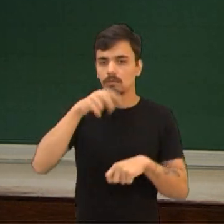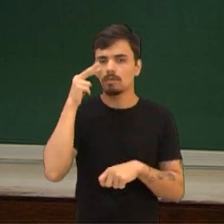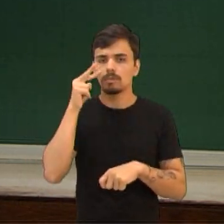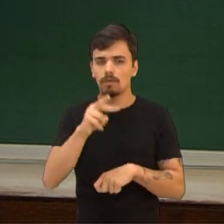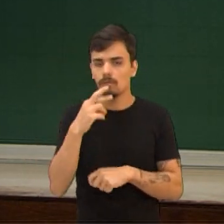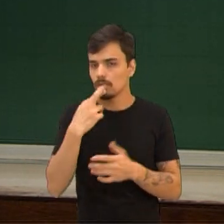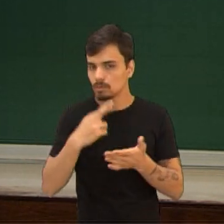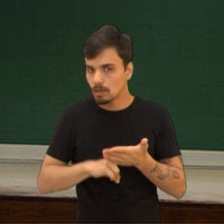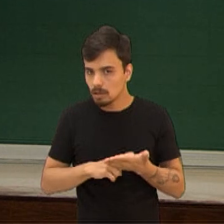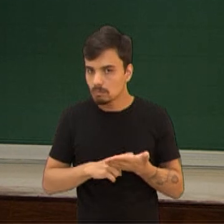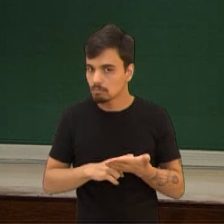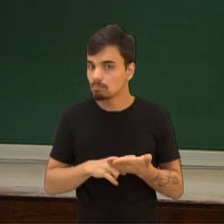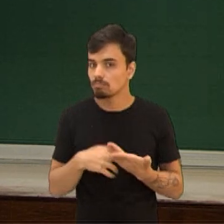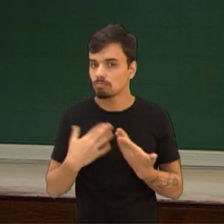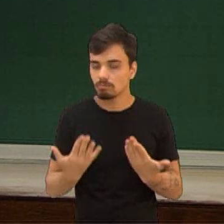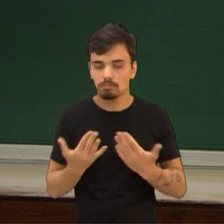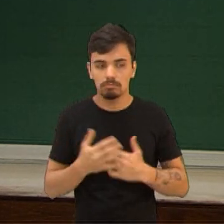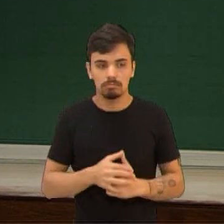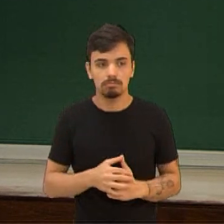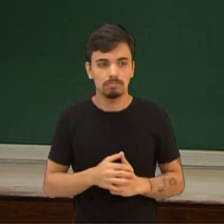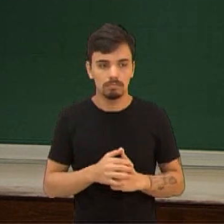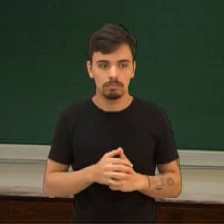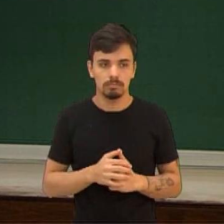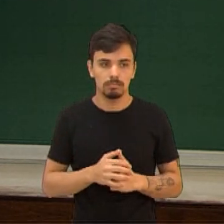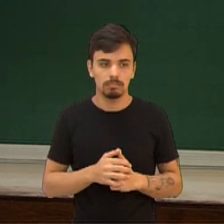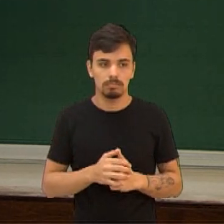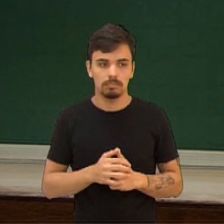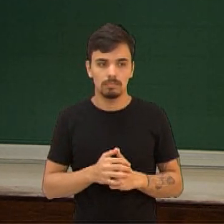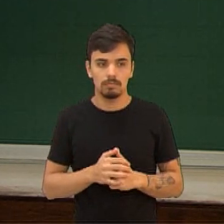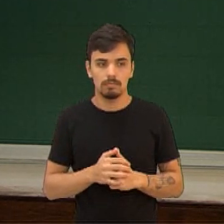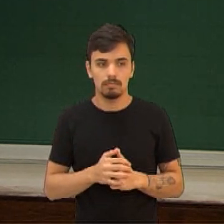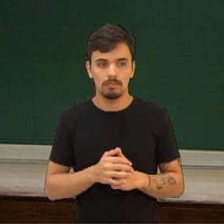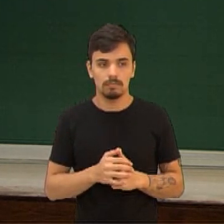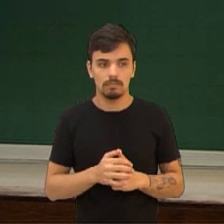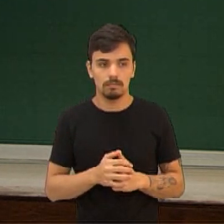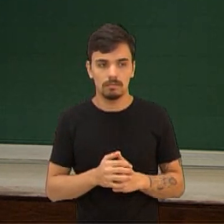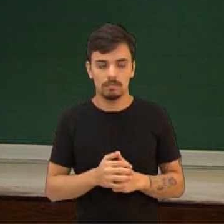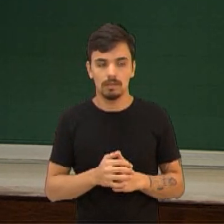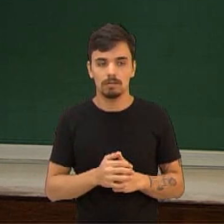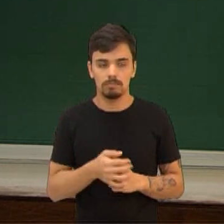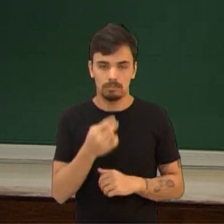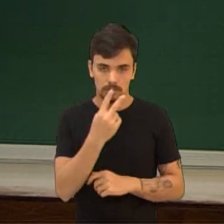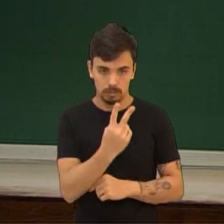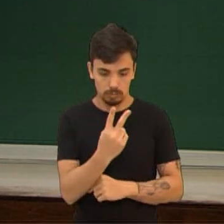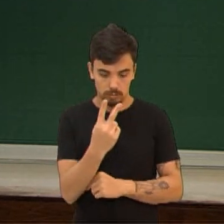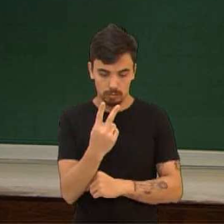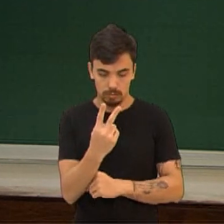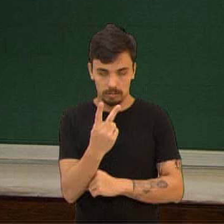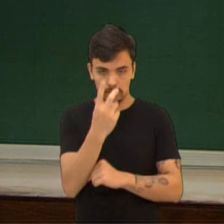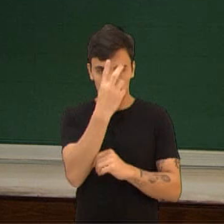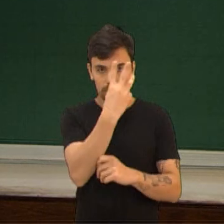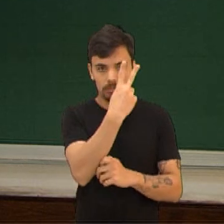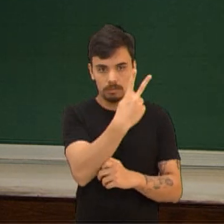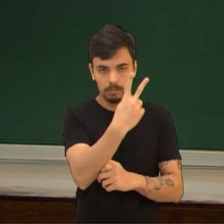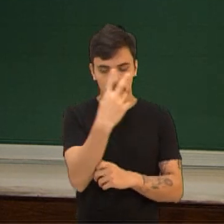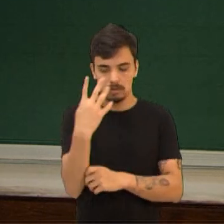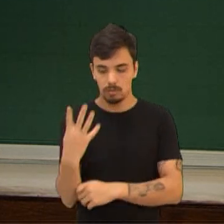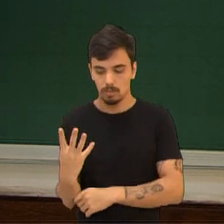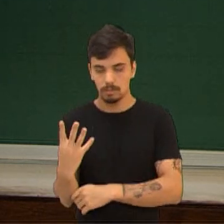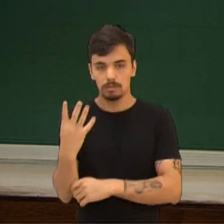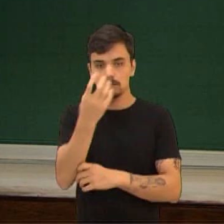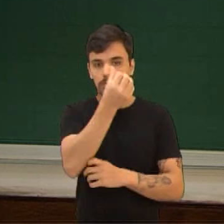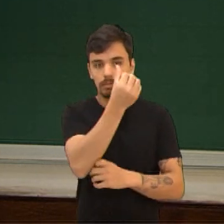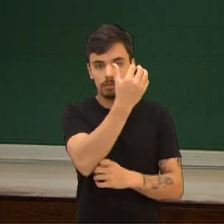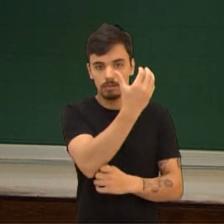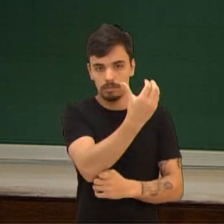resultado, né? Então veja só, para 2 é 32, para 4 é 64. Dá para ver que cresceu o dobro aqui, ó.